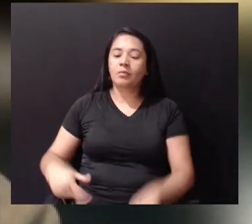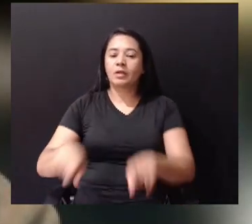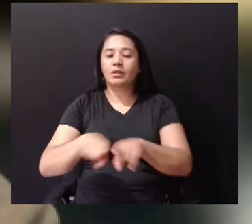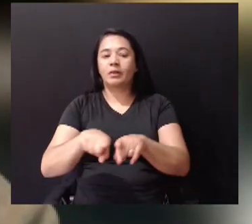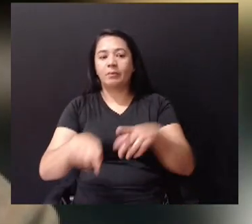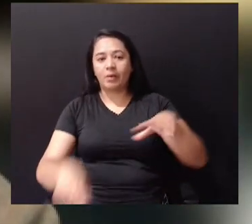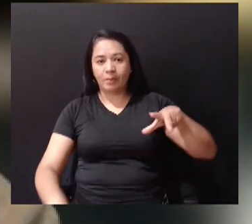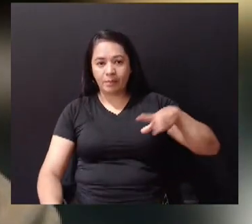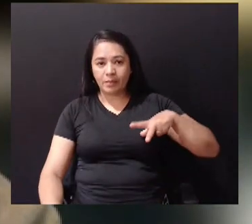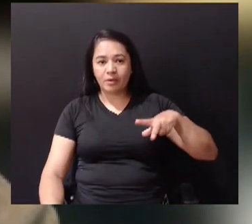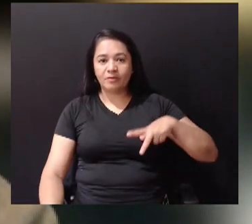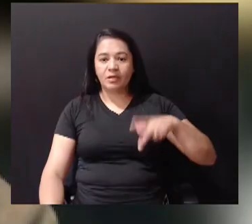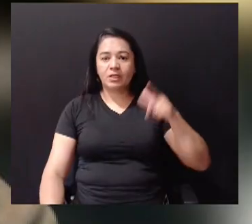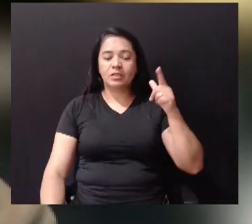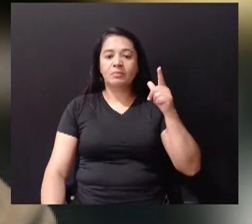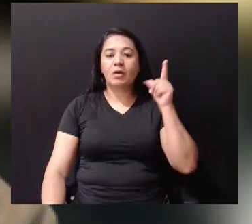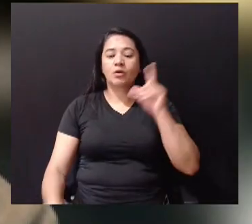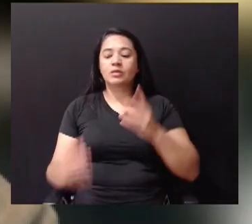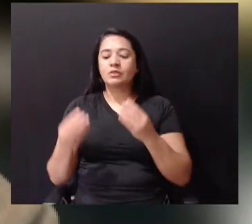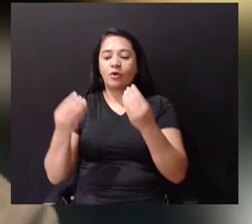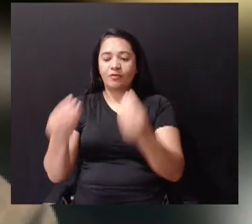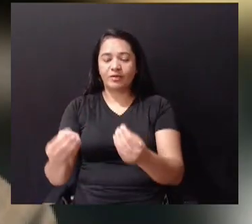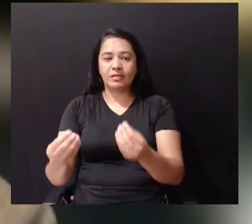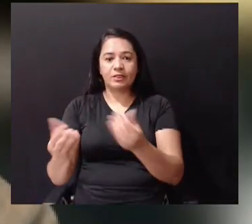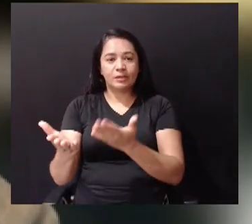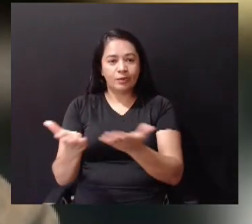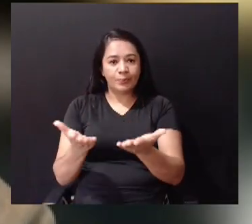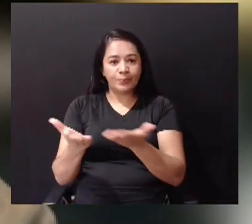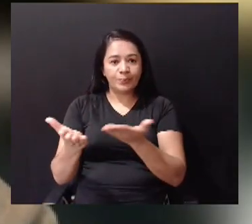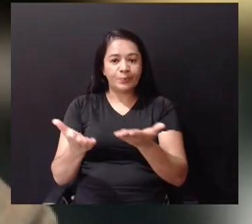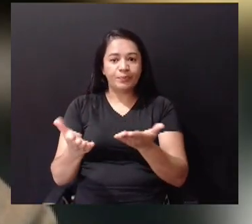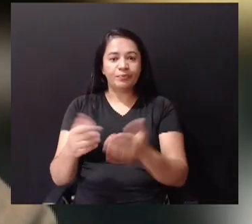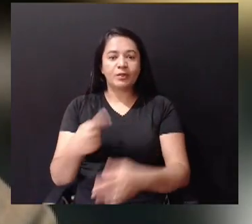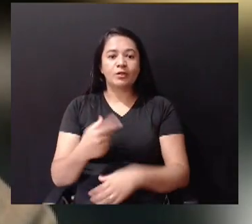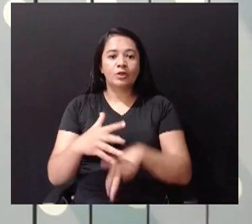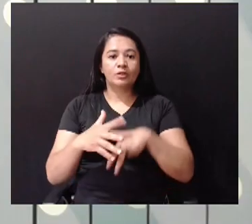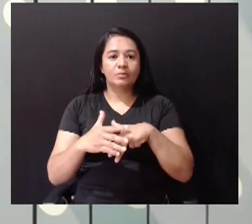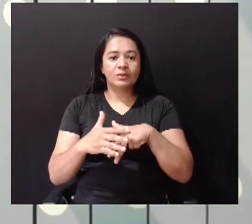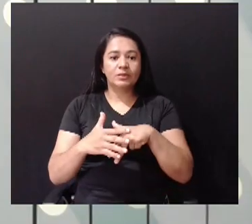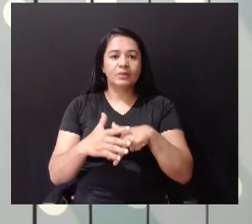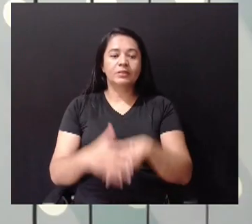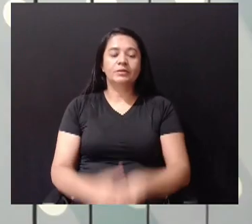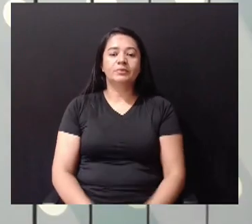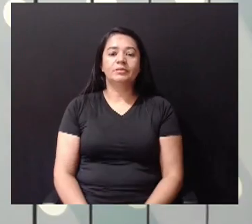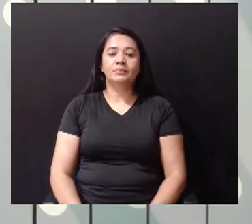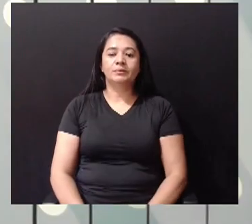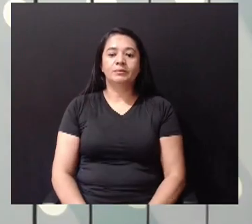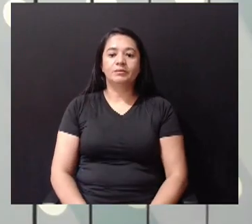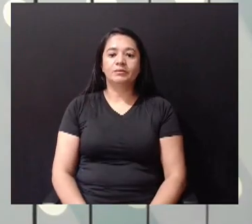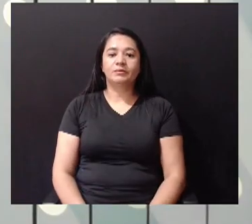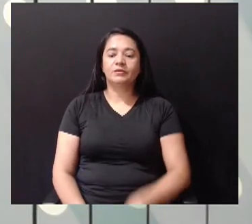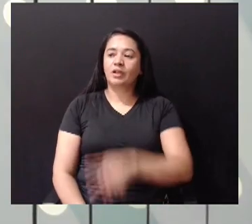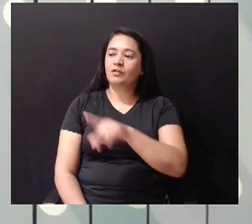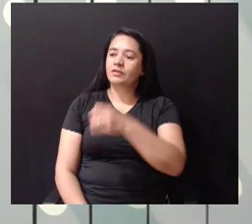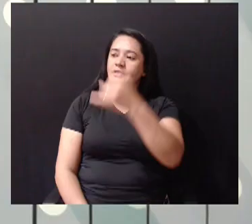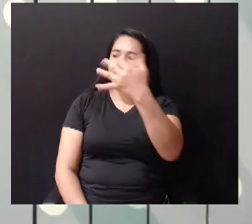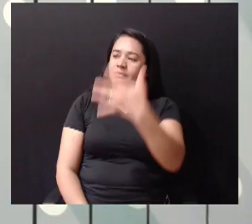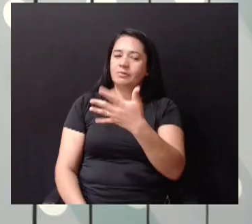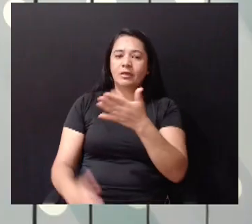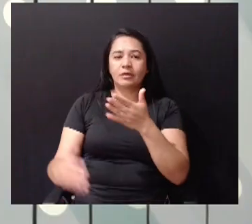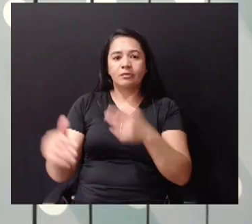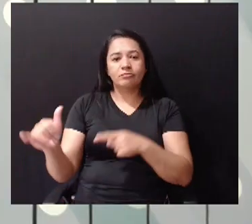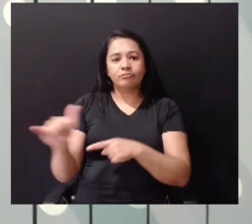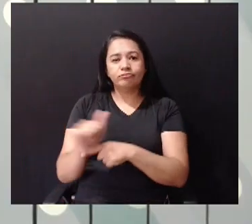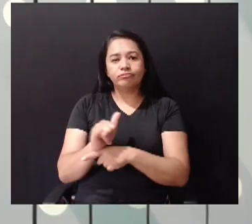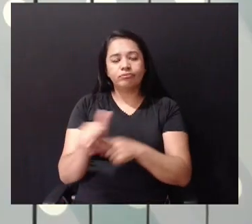poder oferecer essa situação para os nossos pacientes. Maravilha, doutor. E quando o senhor fala de caminhos, né? O que